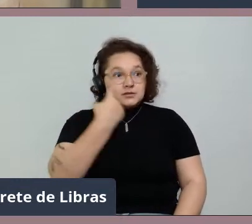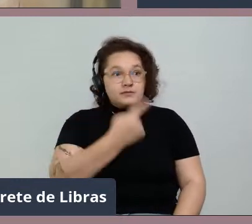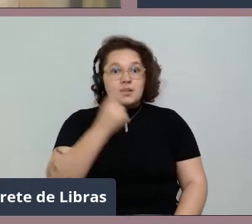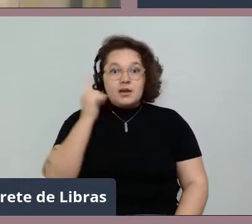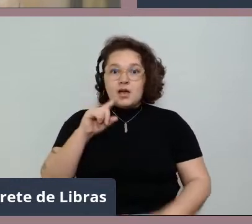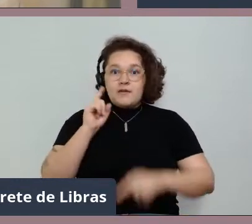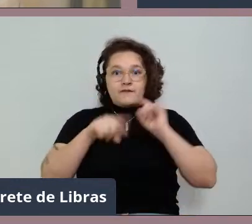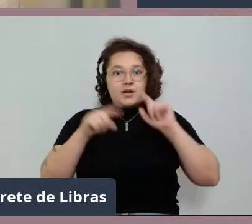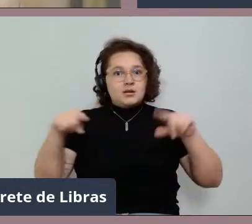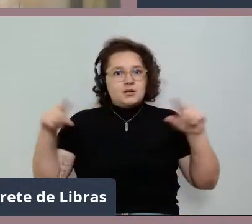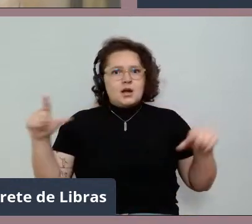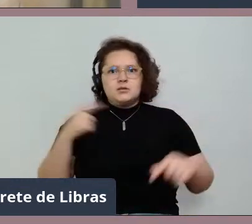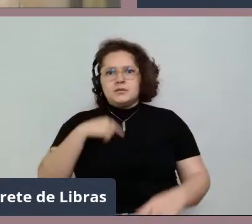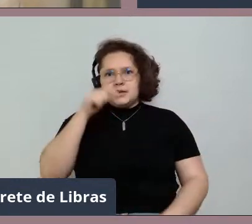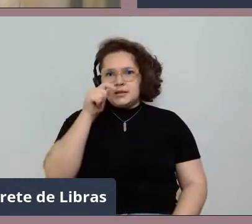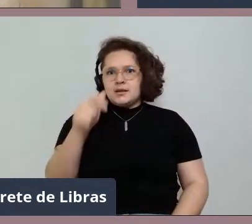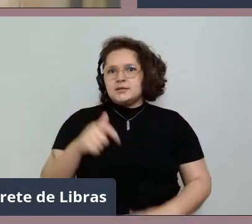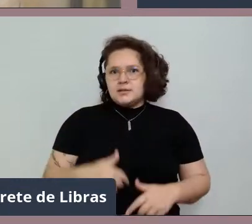formas, as cores, etc.